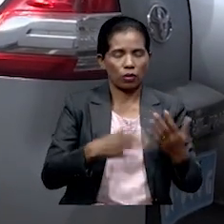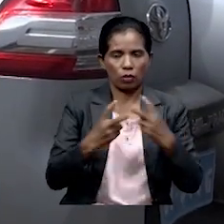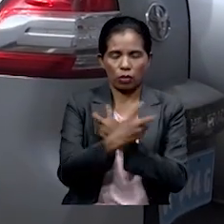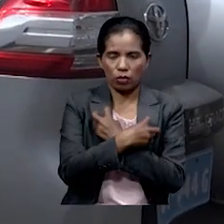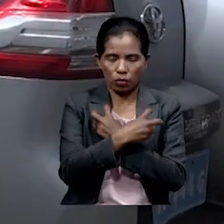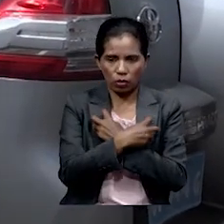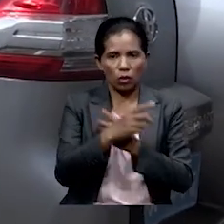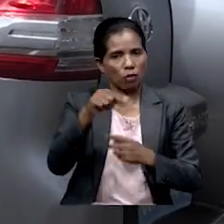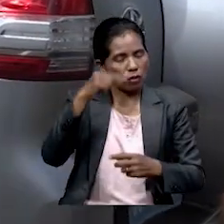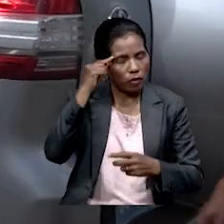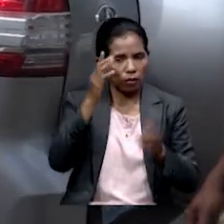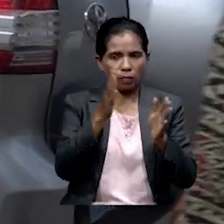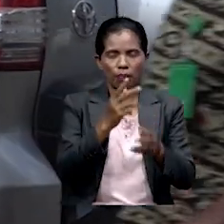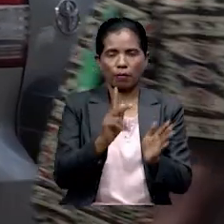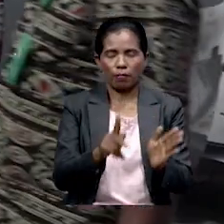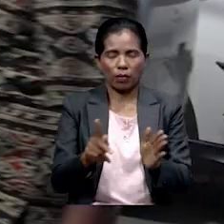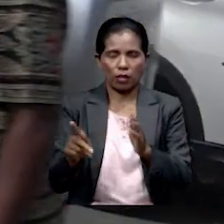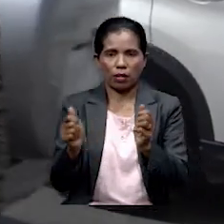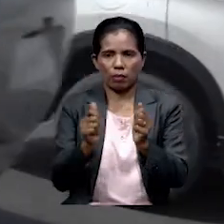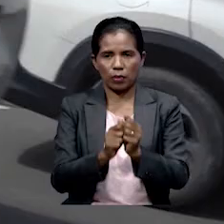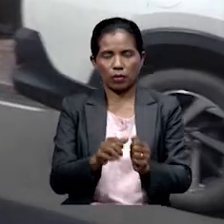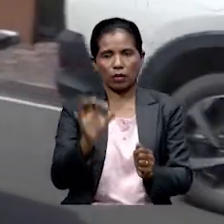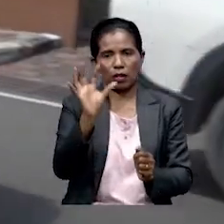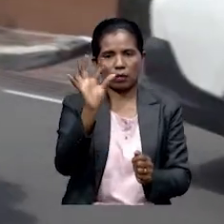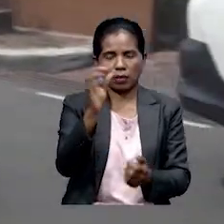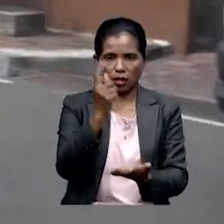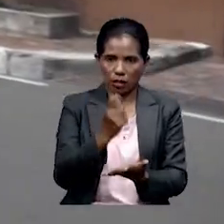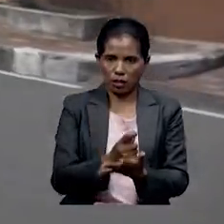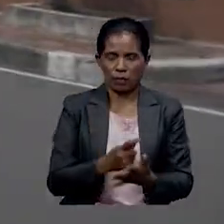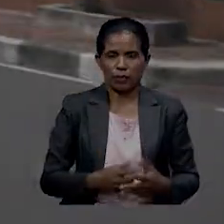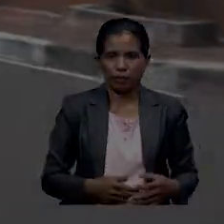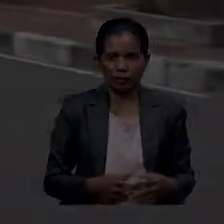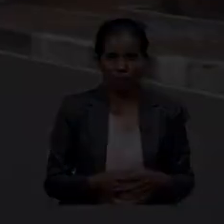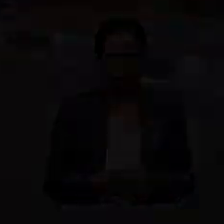governo planu atu halot hamutuk rihun siaresin. Agustin Da Costa, GMN.